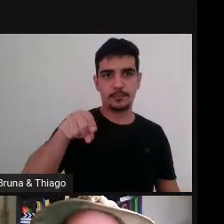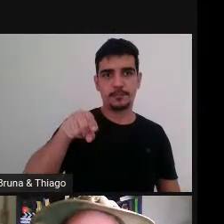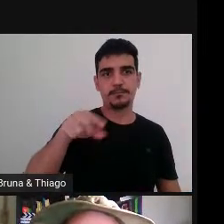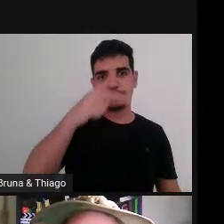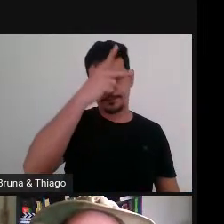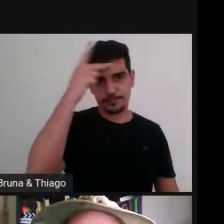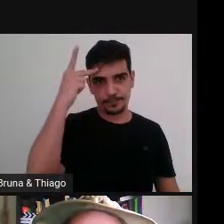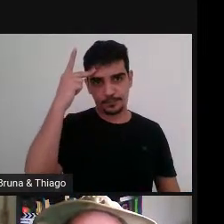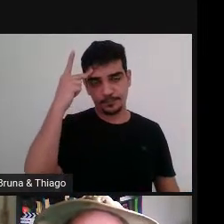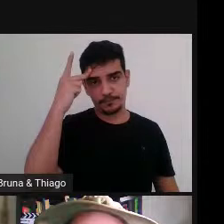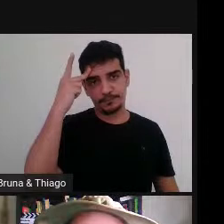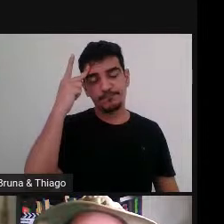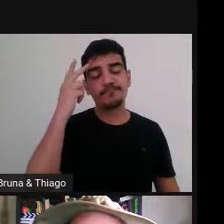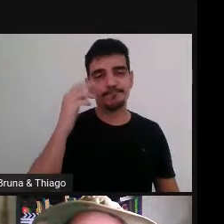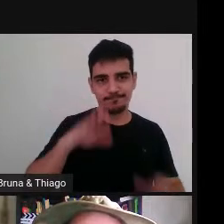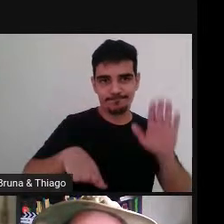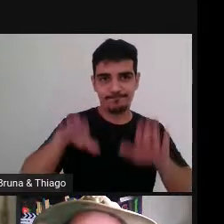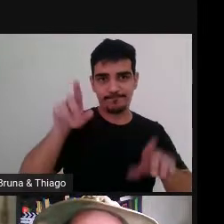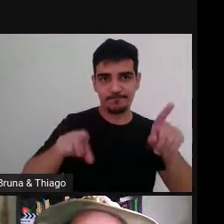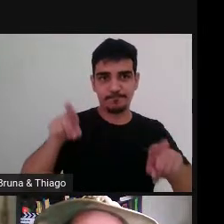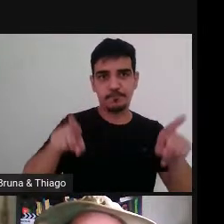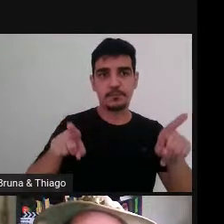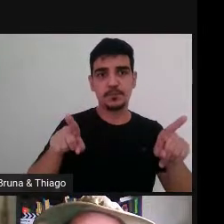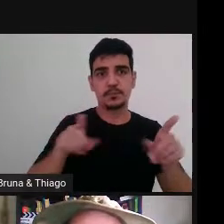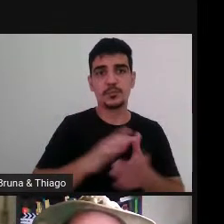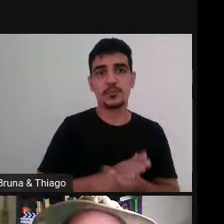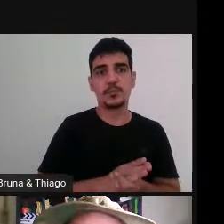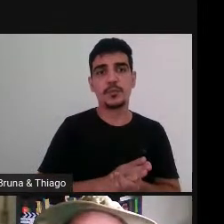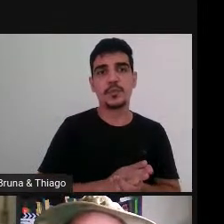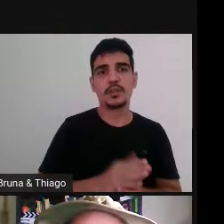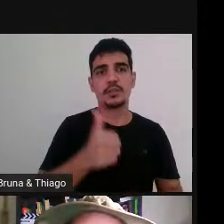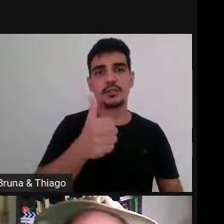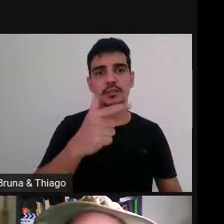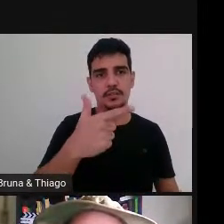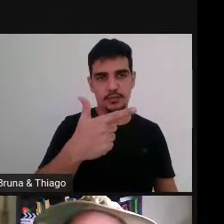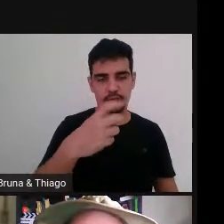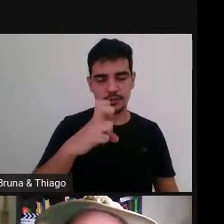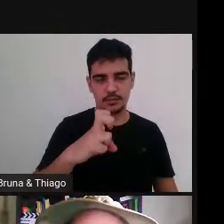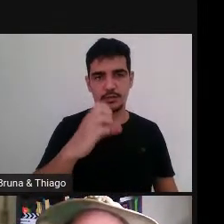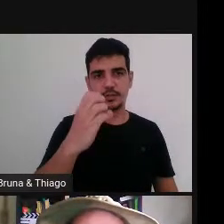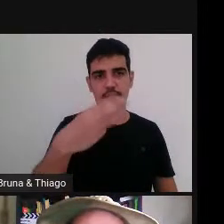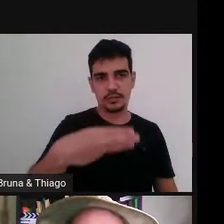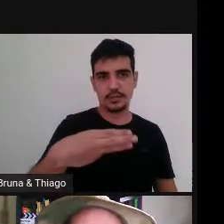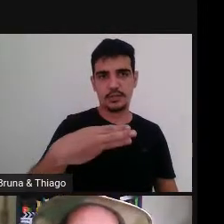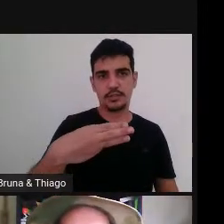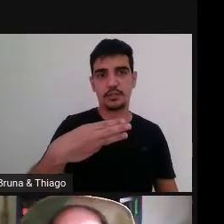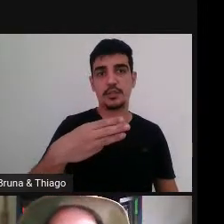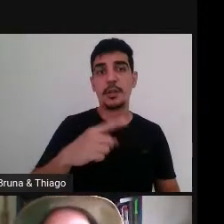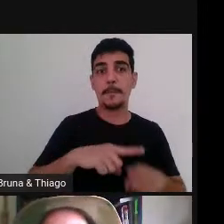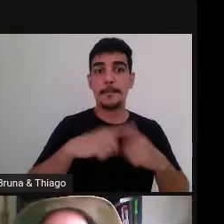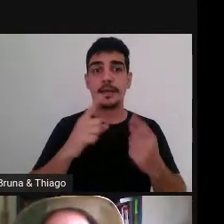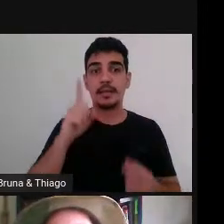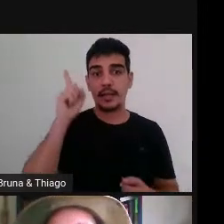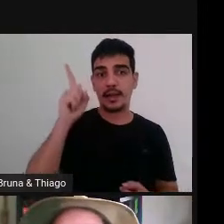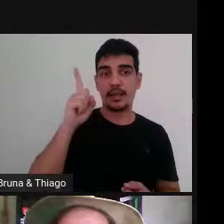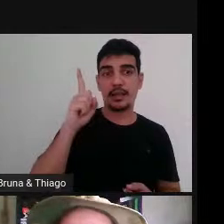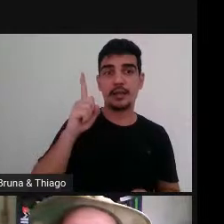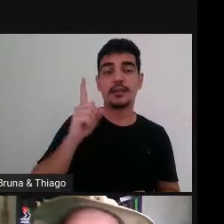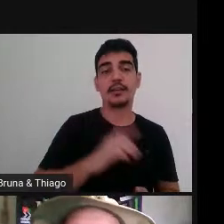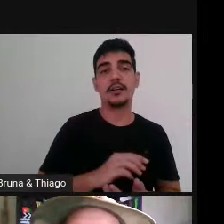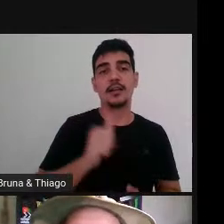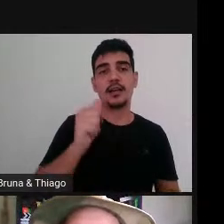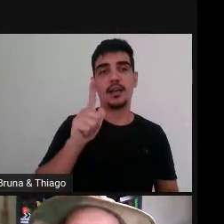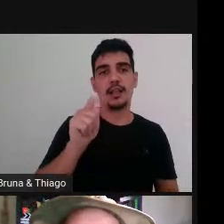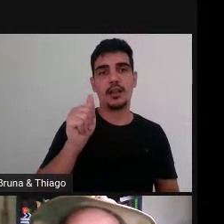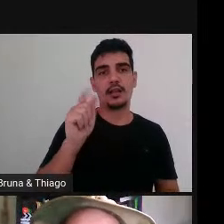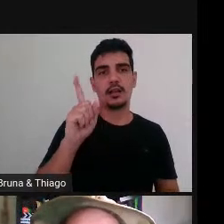Alagoas. Então você tem aqui um índice percentual de 153, tá vendo? Lá em Alagoas, 237 para cada 100 mil habitantes, é